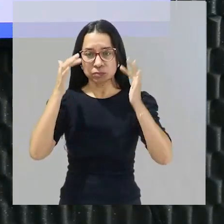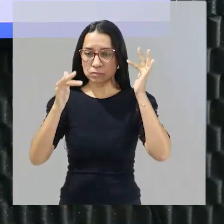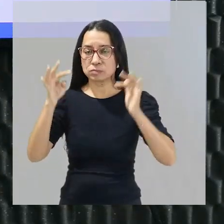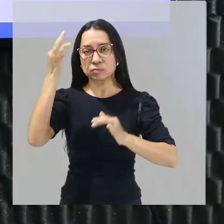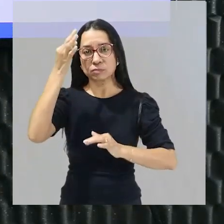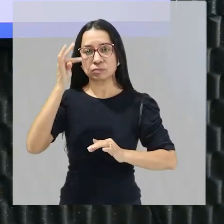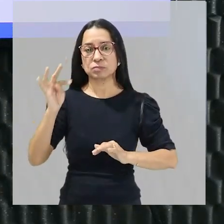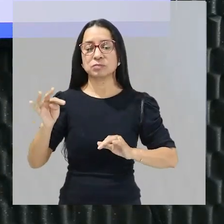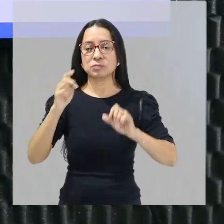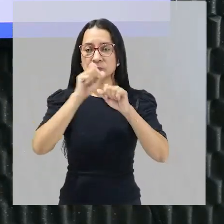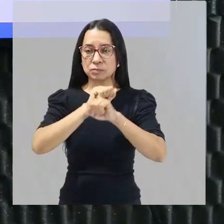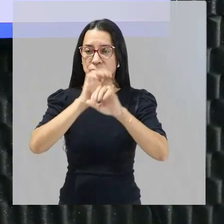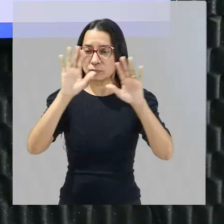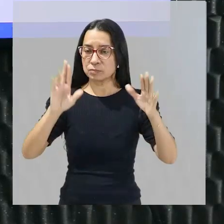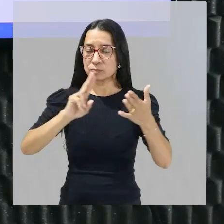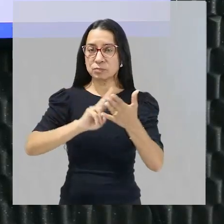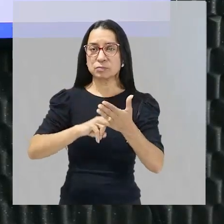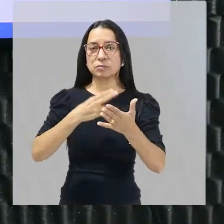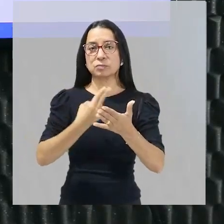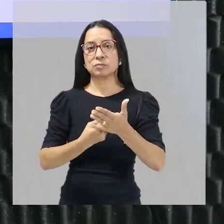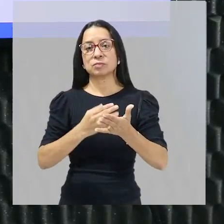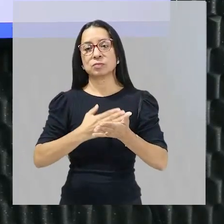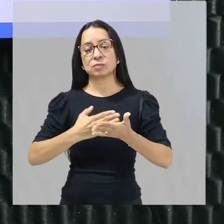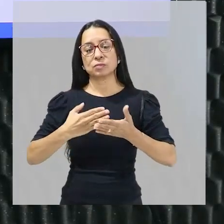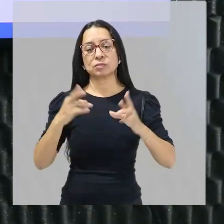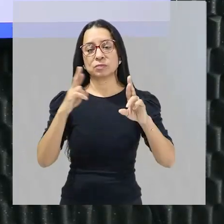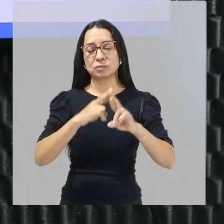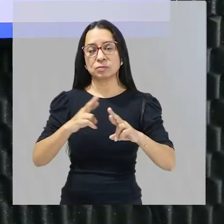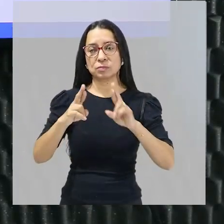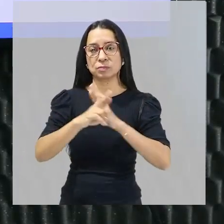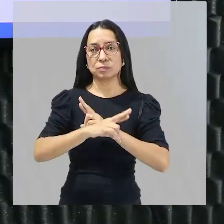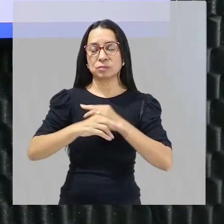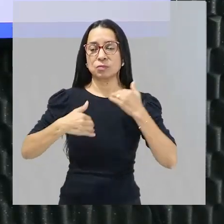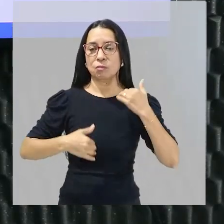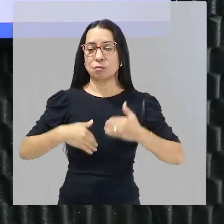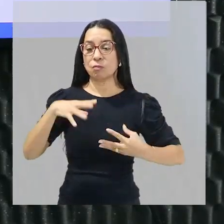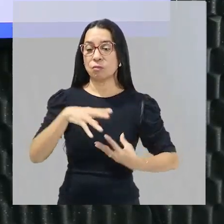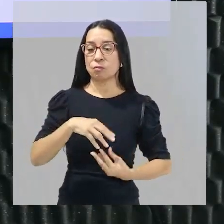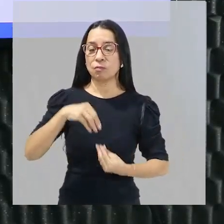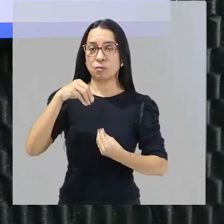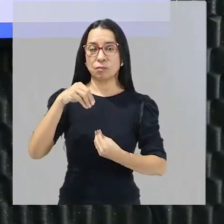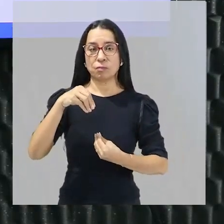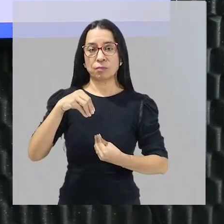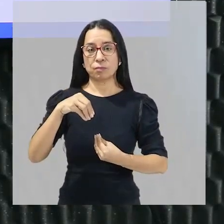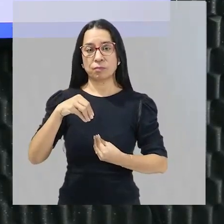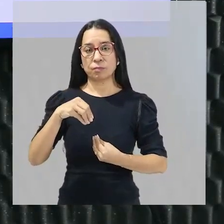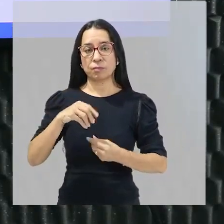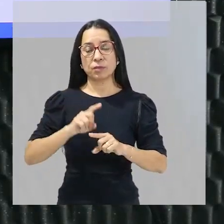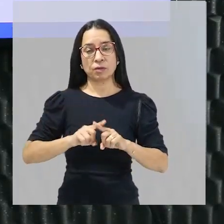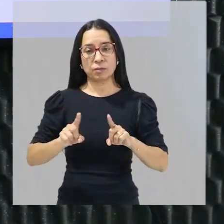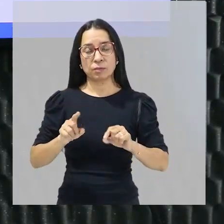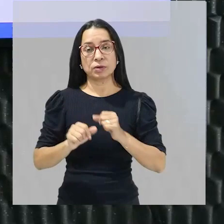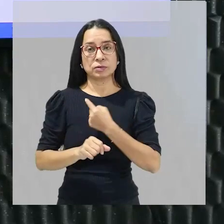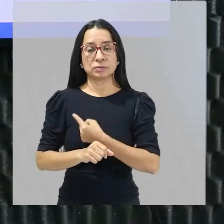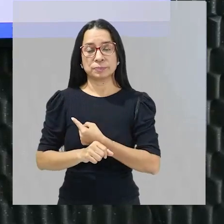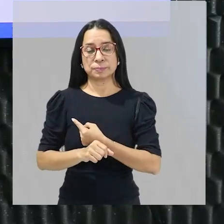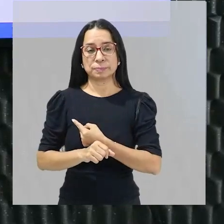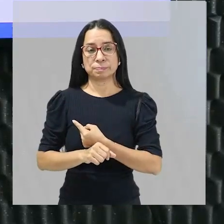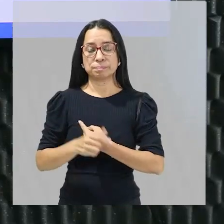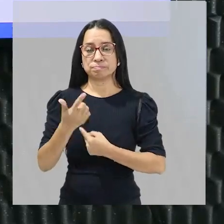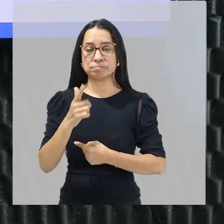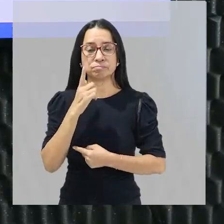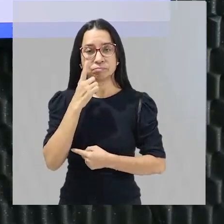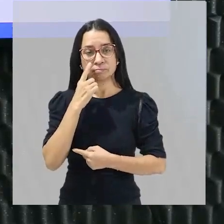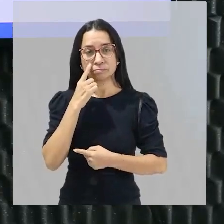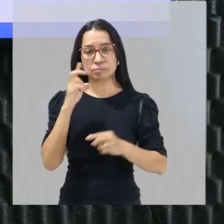teorias e, claro, interpretações a partir desta relação corpo e alma, alma e corpo, tá? Mas aqui, sem dúvida nenhuma, A